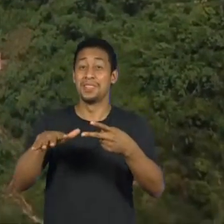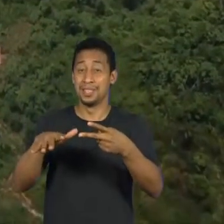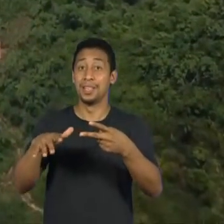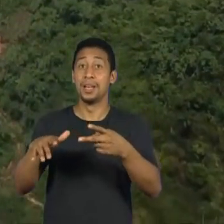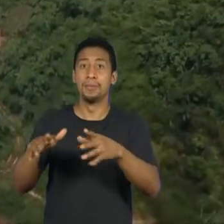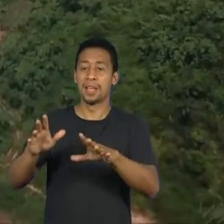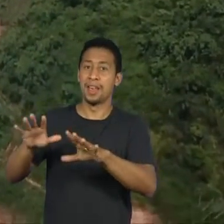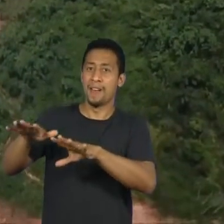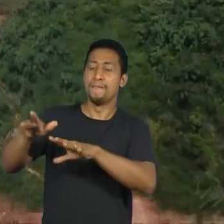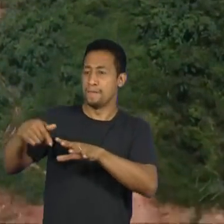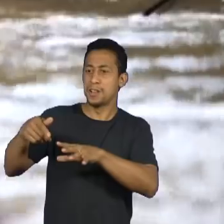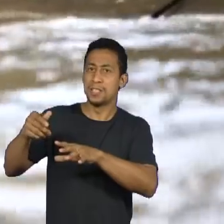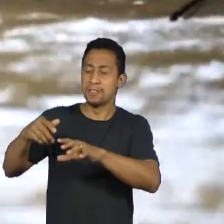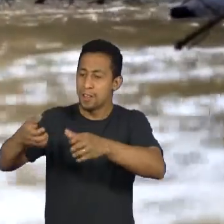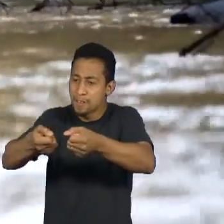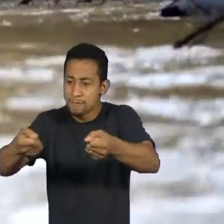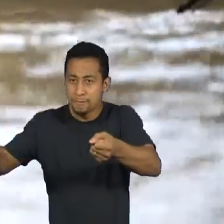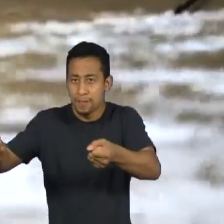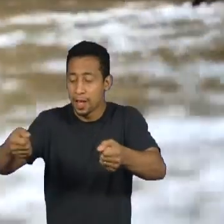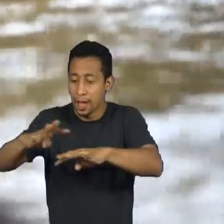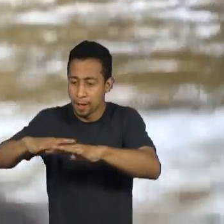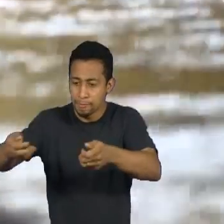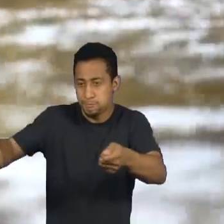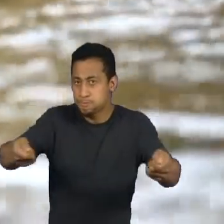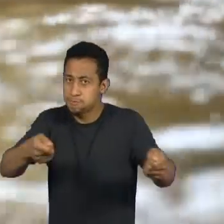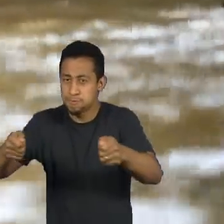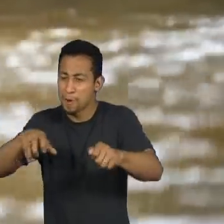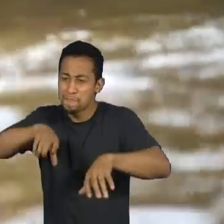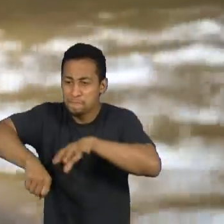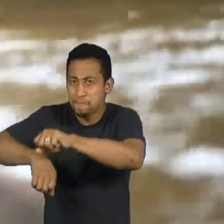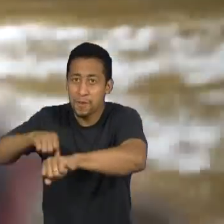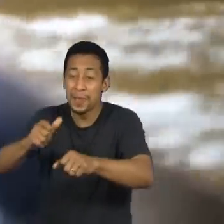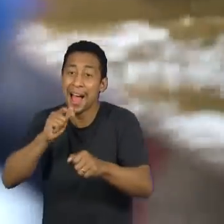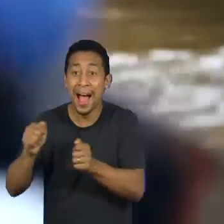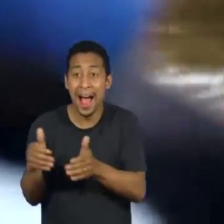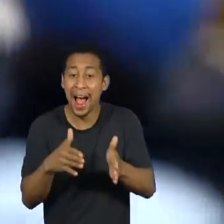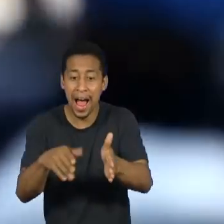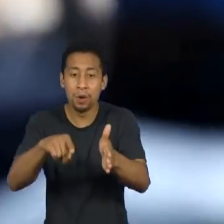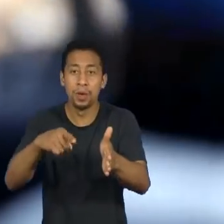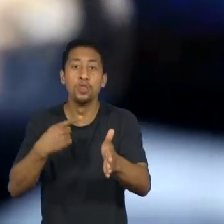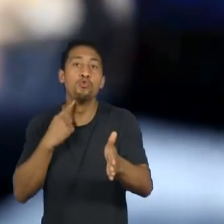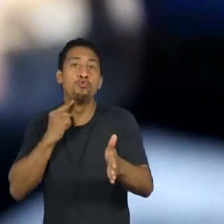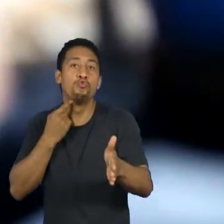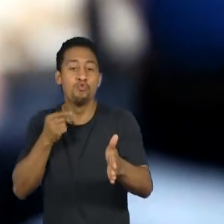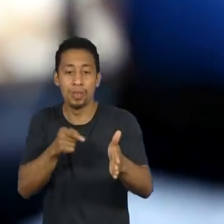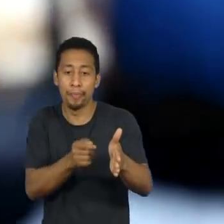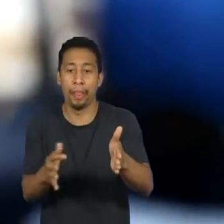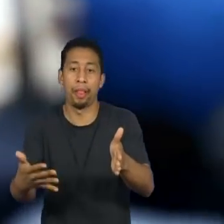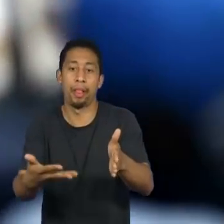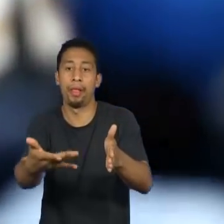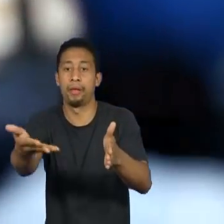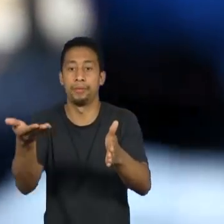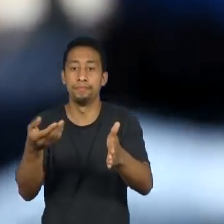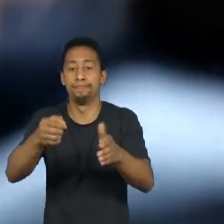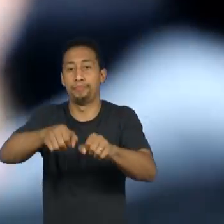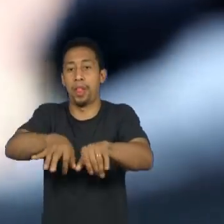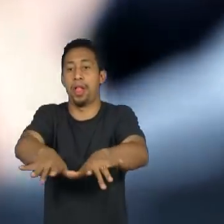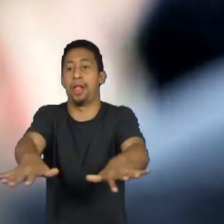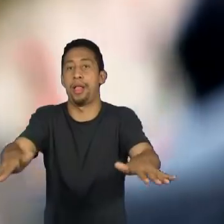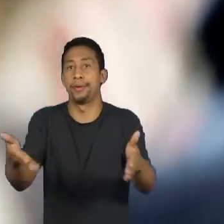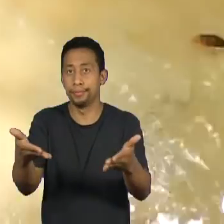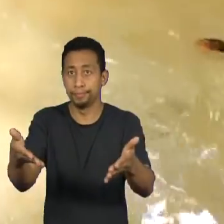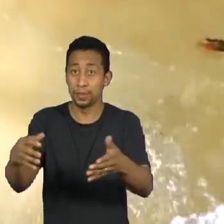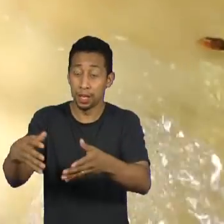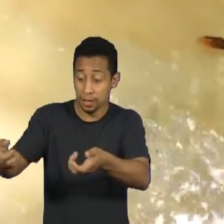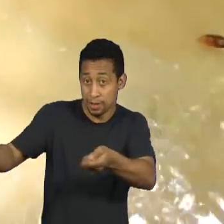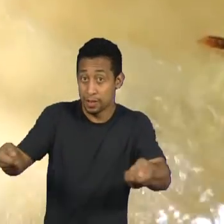contaminação da rede de drenagem, dos corpos hídricos, pois o rejeito, né, da